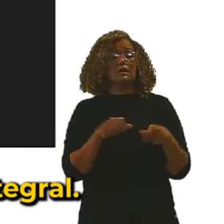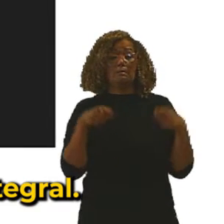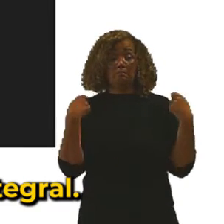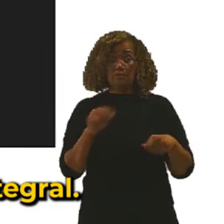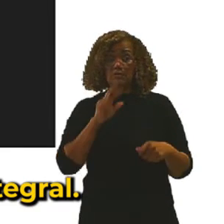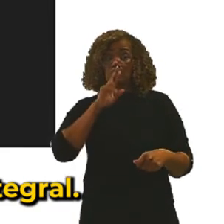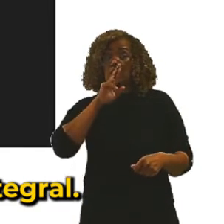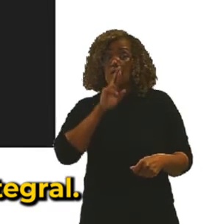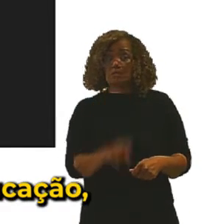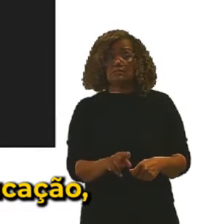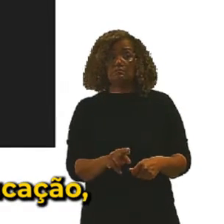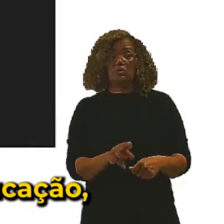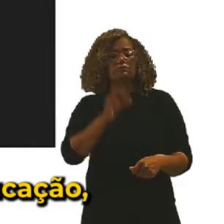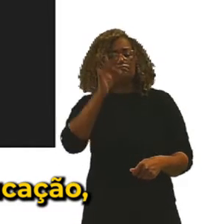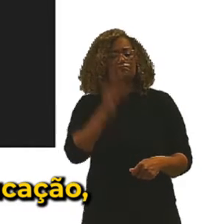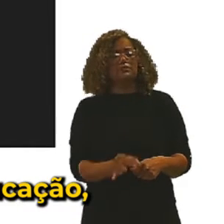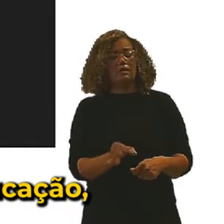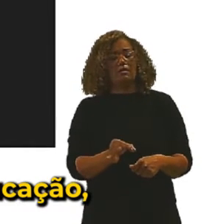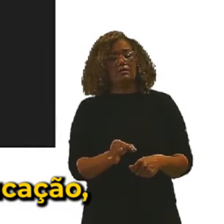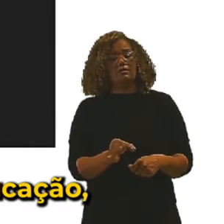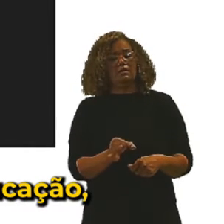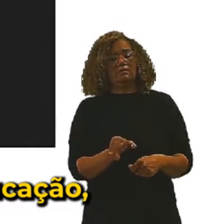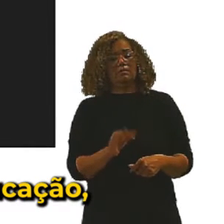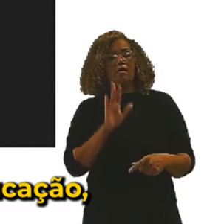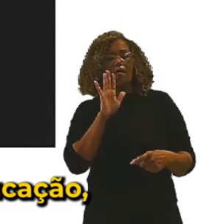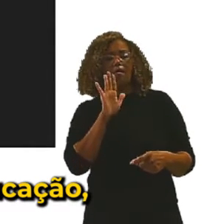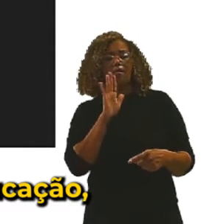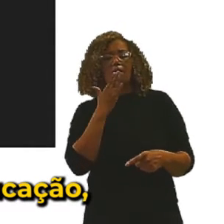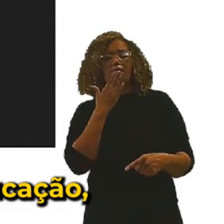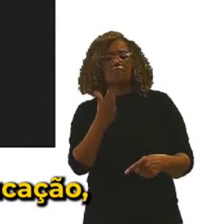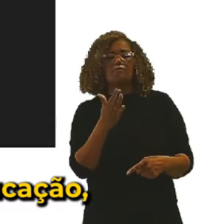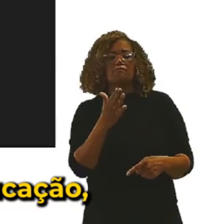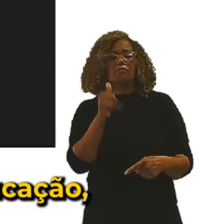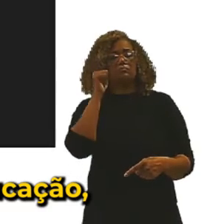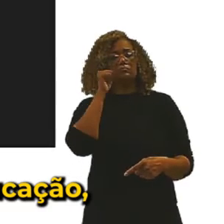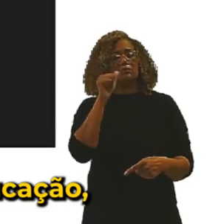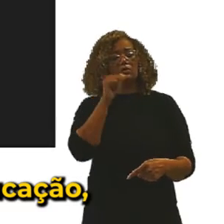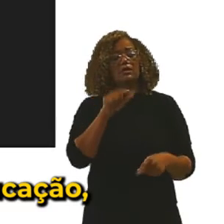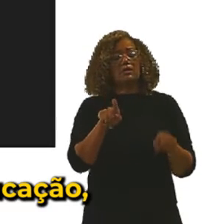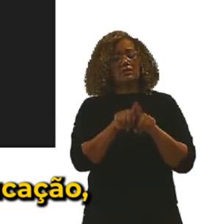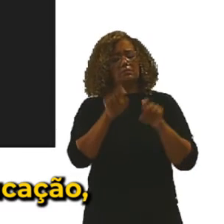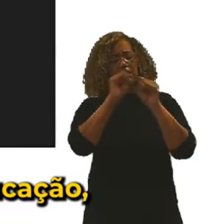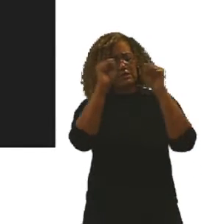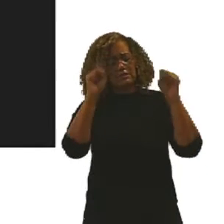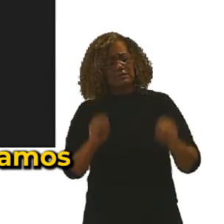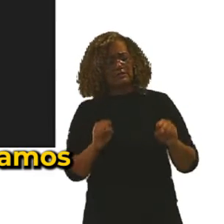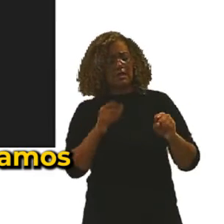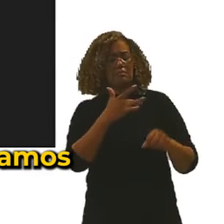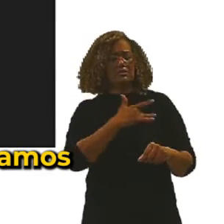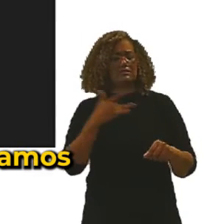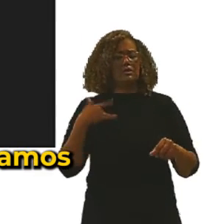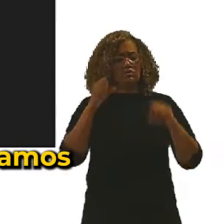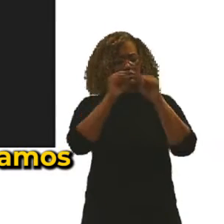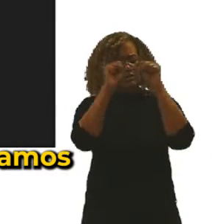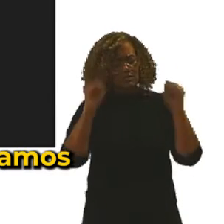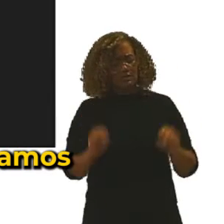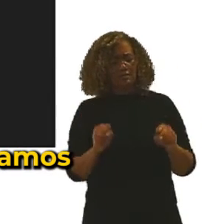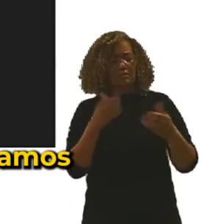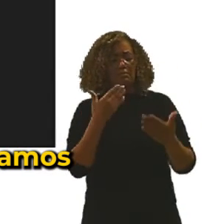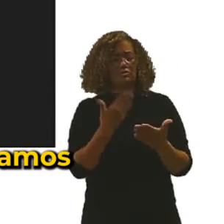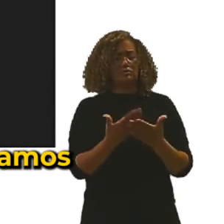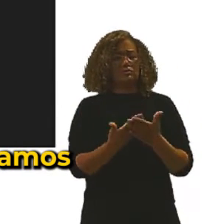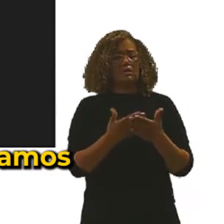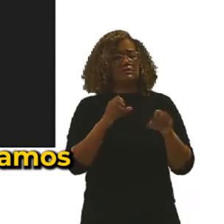respostas com proteção integral a essas mulheres, né? Com integração com o sistema de saúde, com o sistema de educação, com o sistema de segurança,